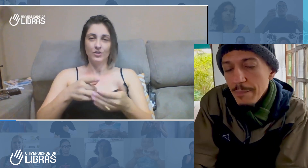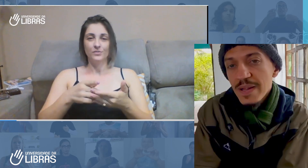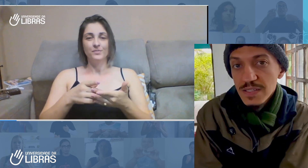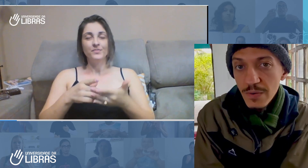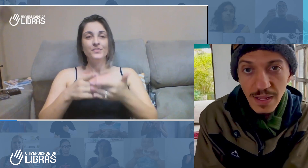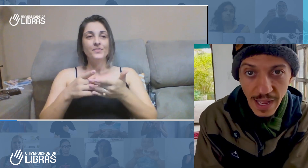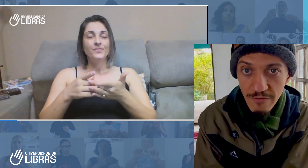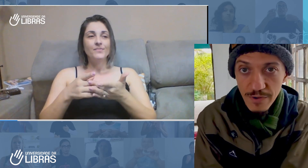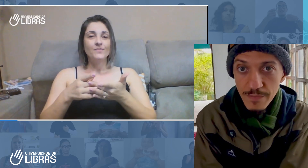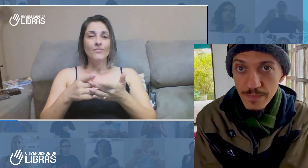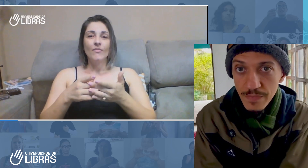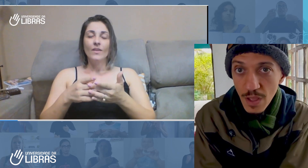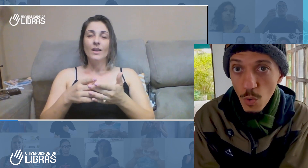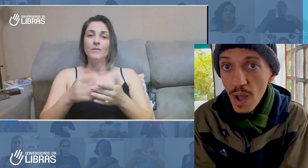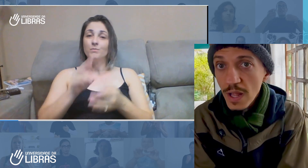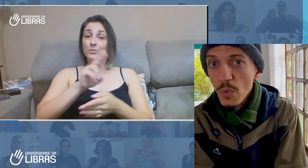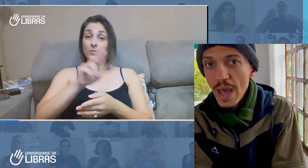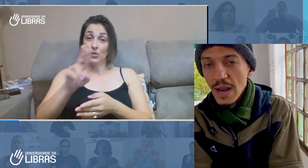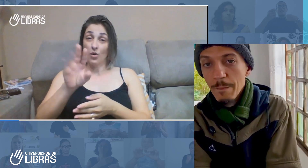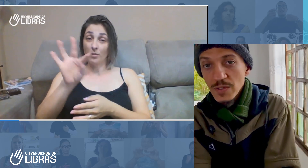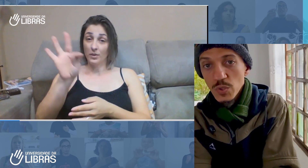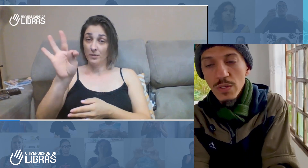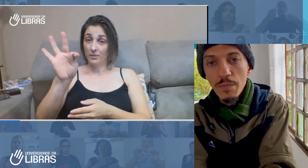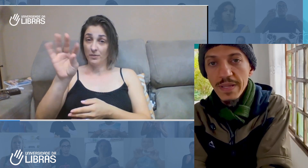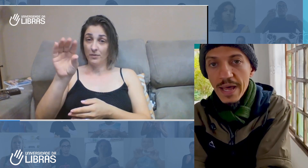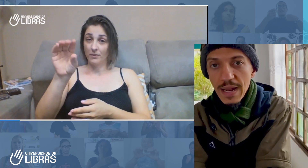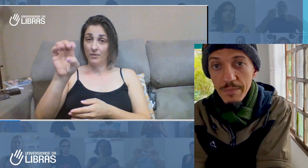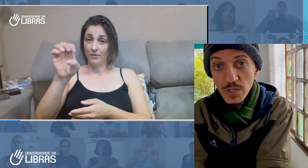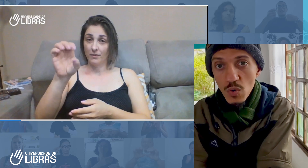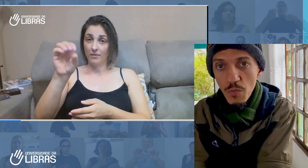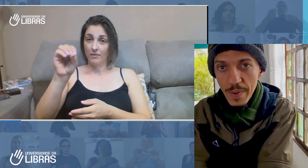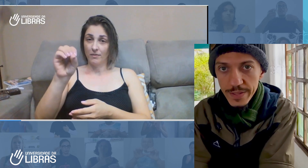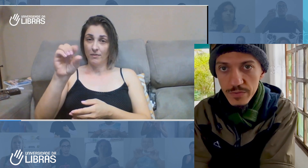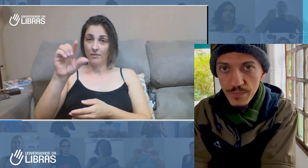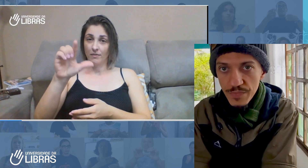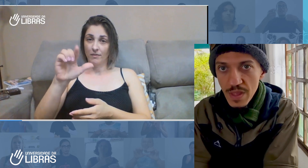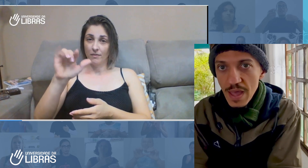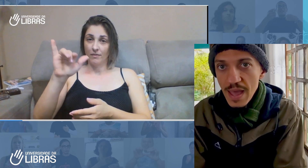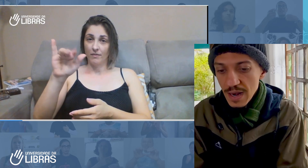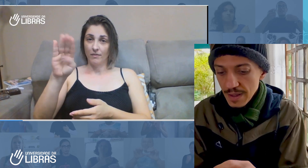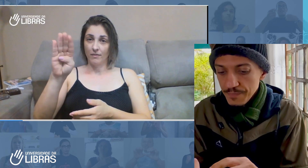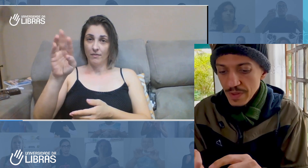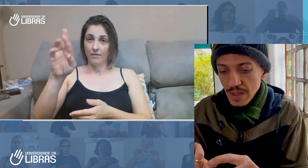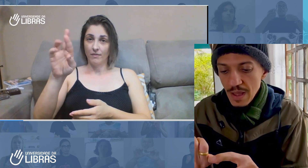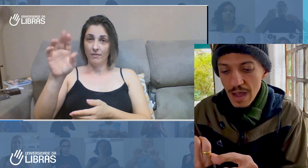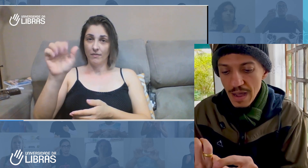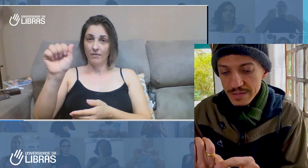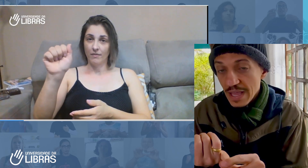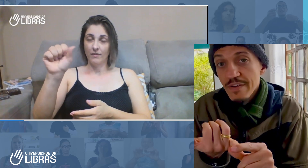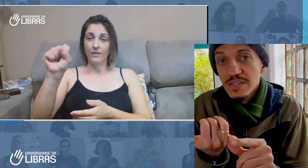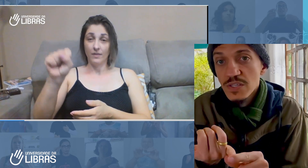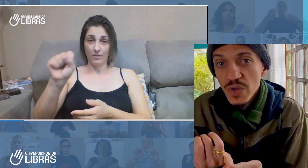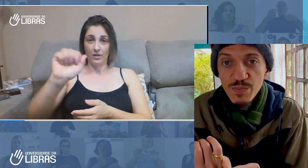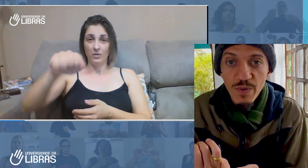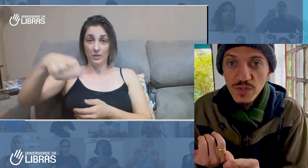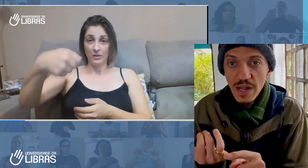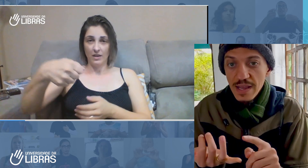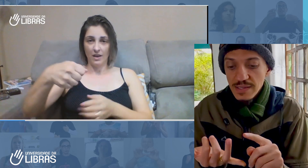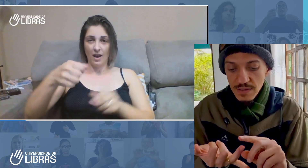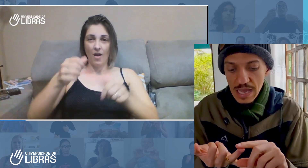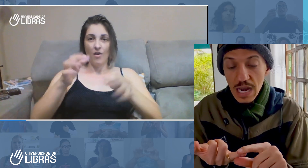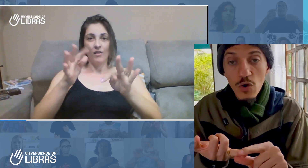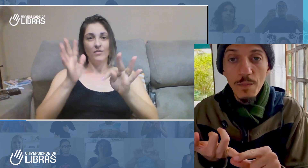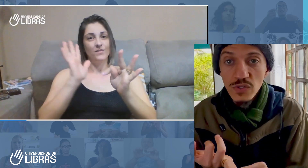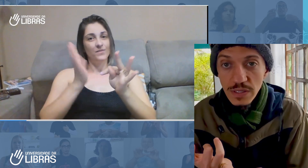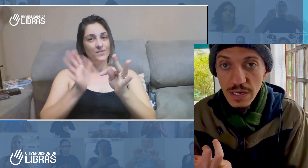em depressão ela estava. Quando ela passou a dominar a Libras com o método, ela teve ascensões